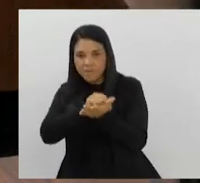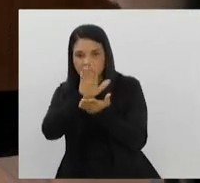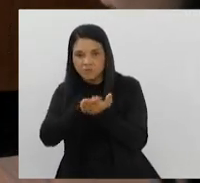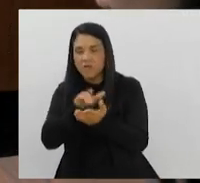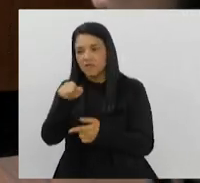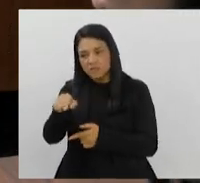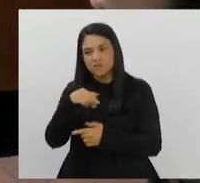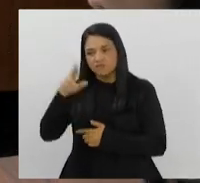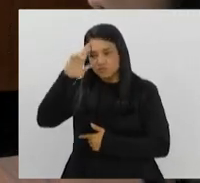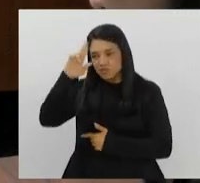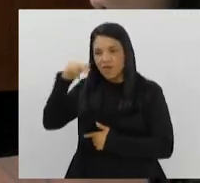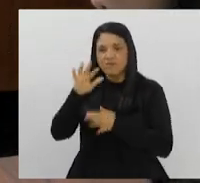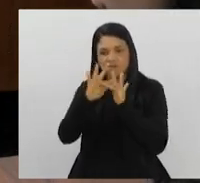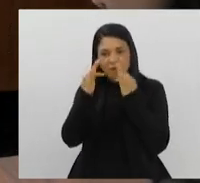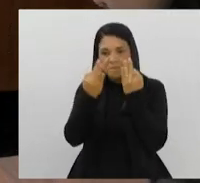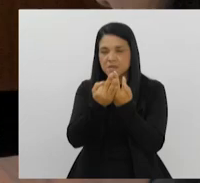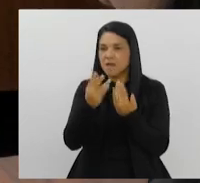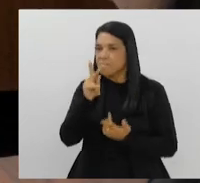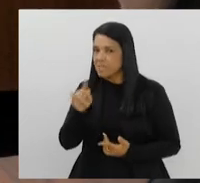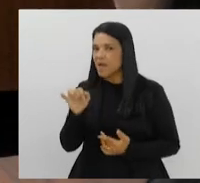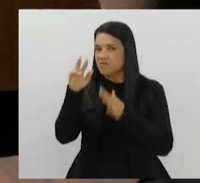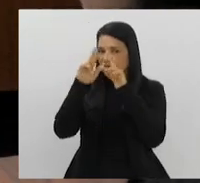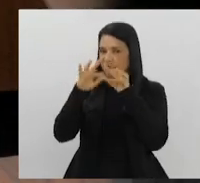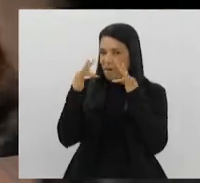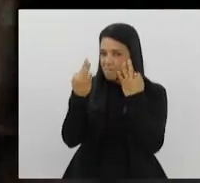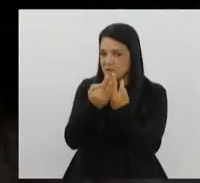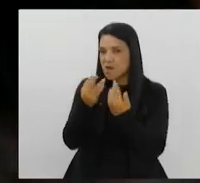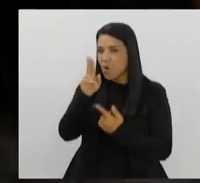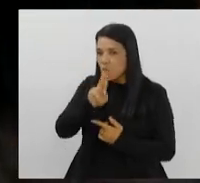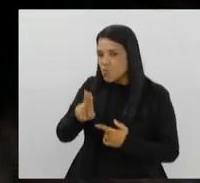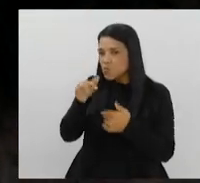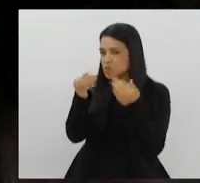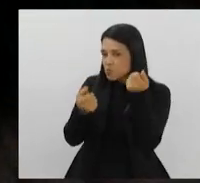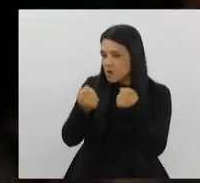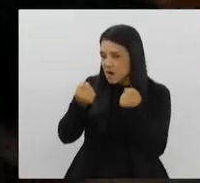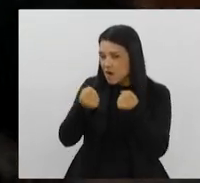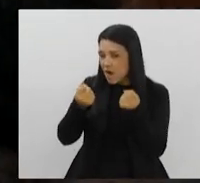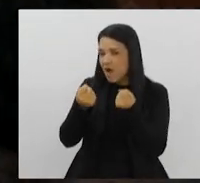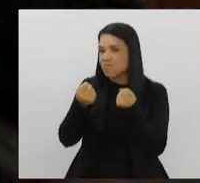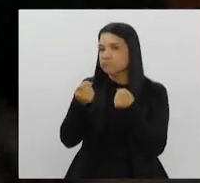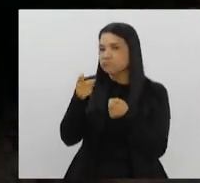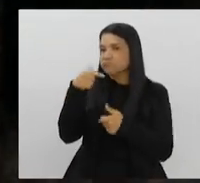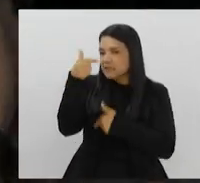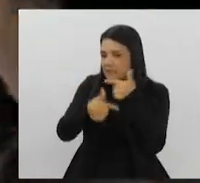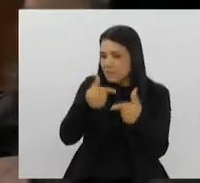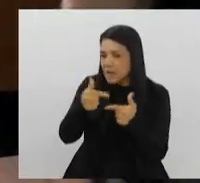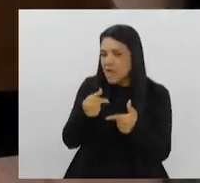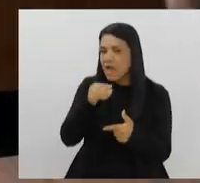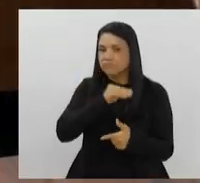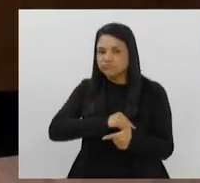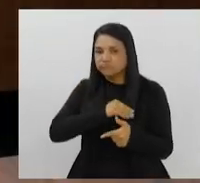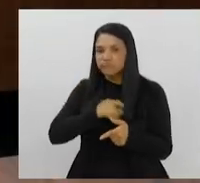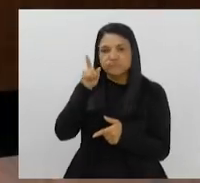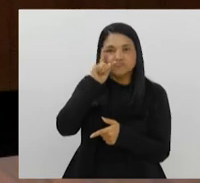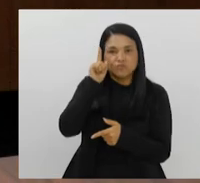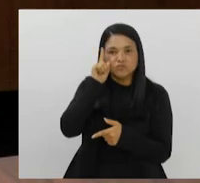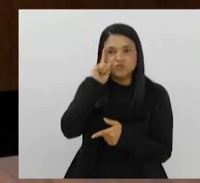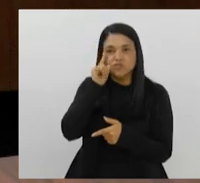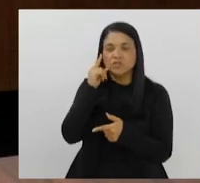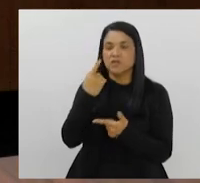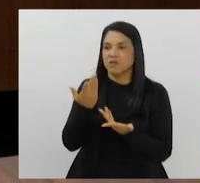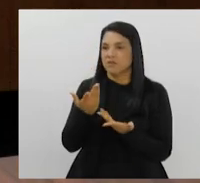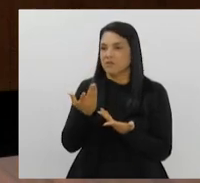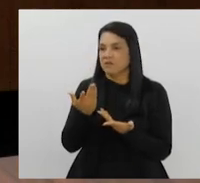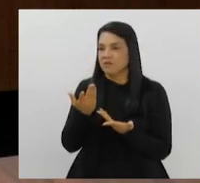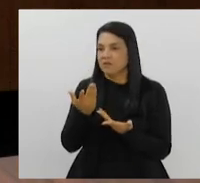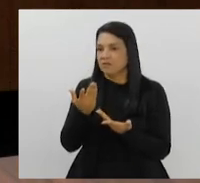chefes de família, pais de família, que usam o seu instrumento, que é o veículo, para levar o pão para cada dia, para sua casa, pô. O pão de cada dia para sua casa.